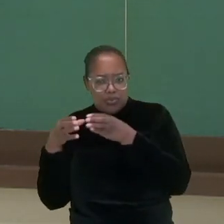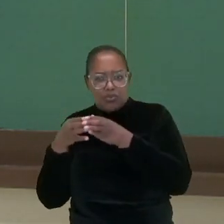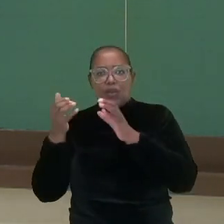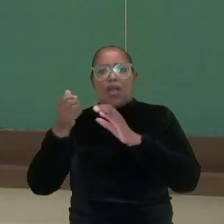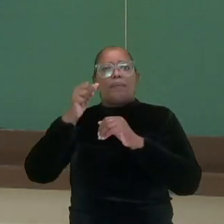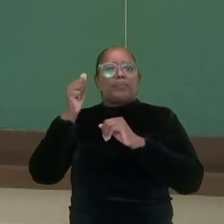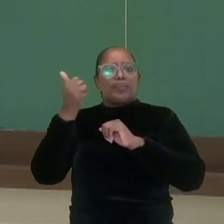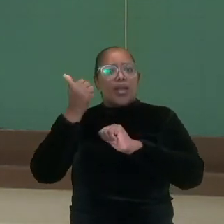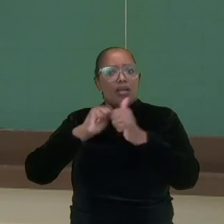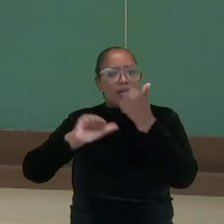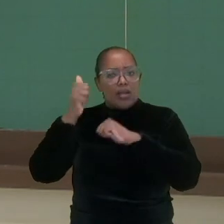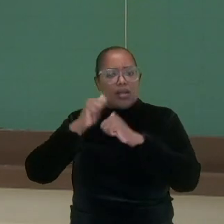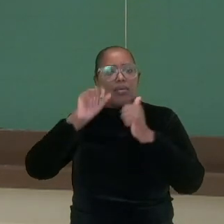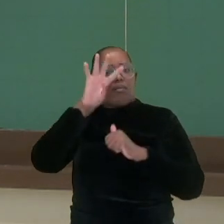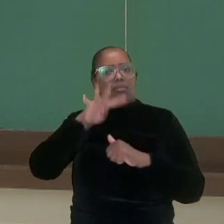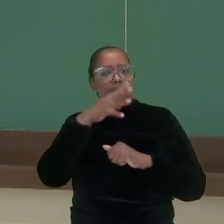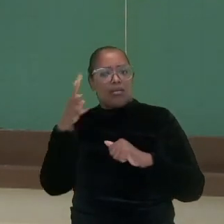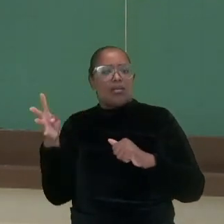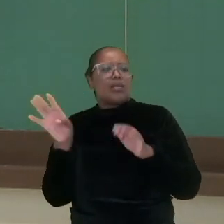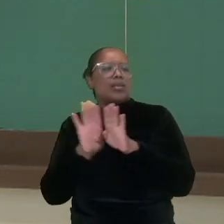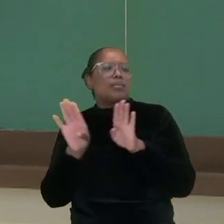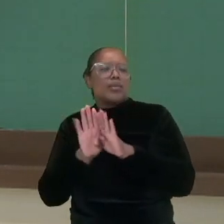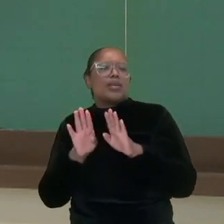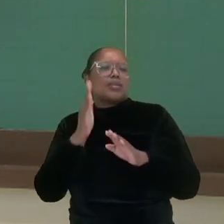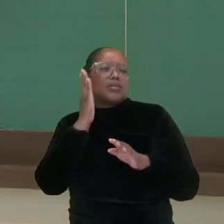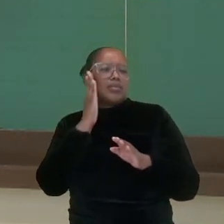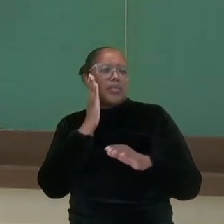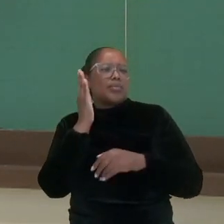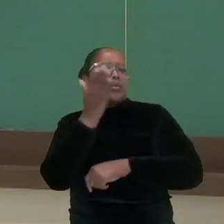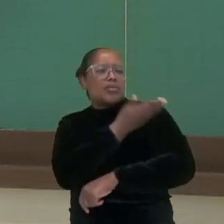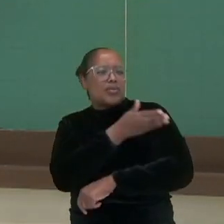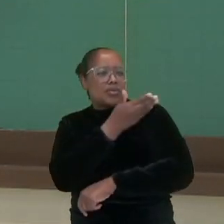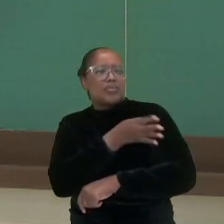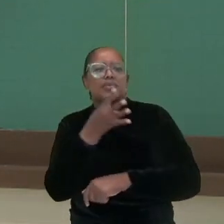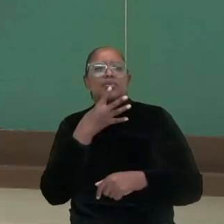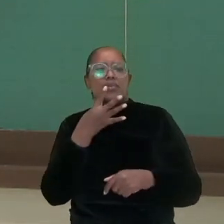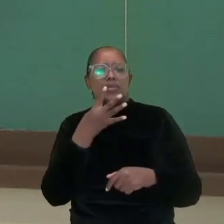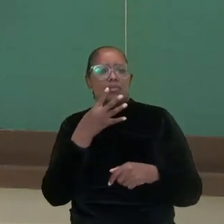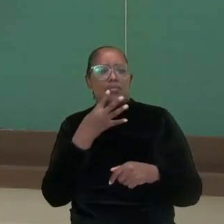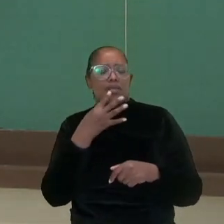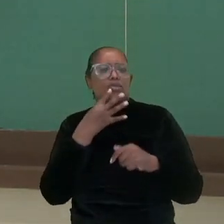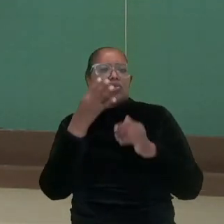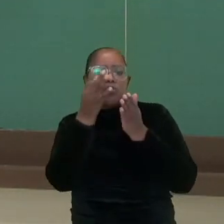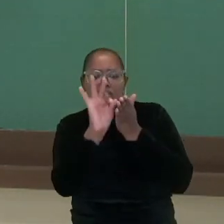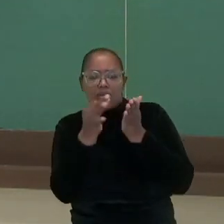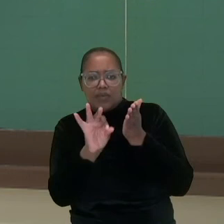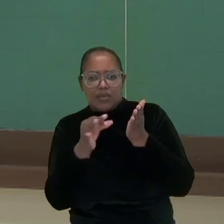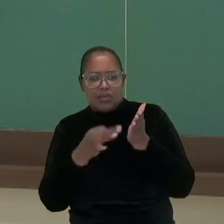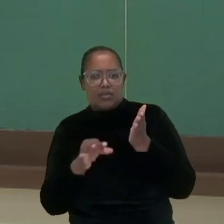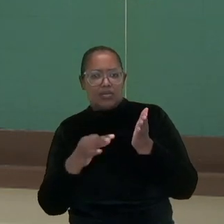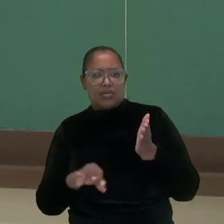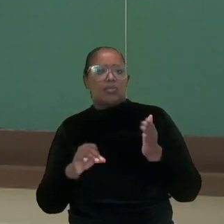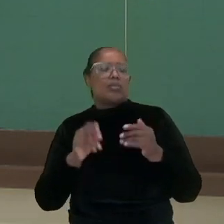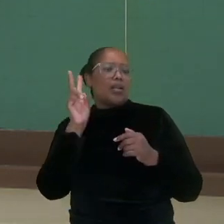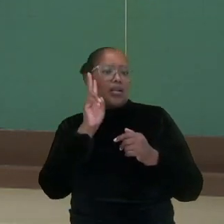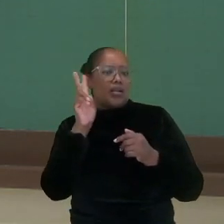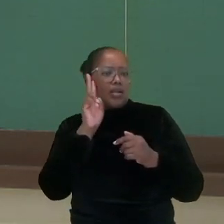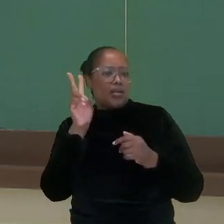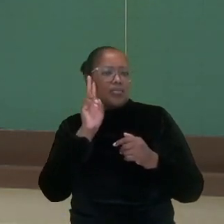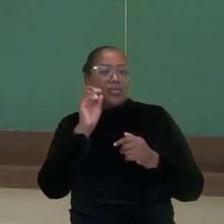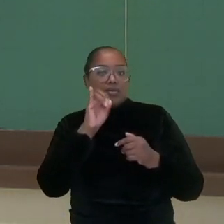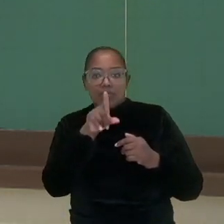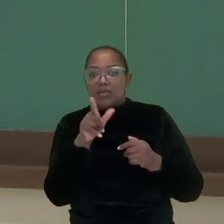Então, a gente pode dizer que no primeiro momento aqui, o Sol no centro do nosso sistema solar emite os raios solares que liberam a energia na forma de